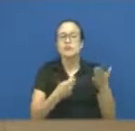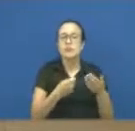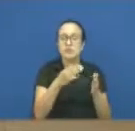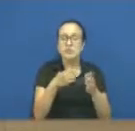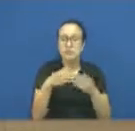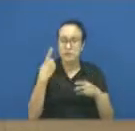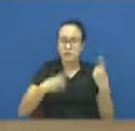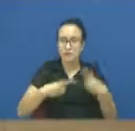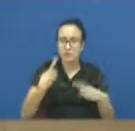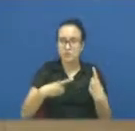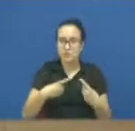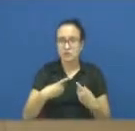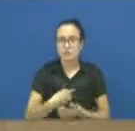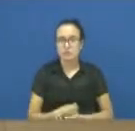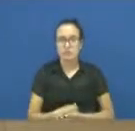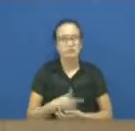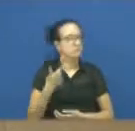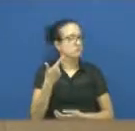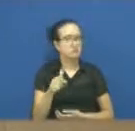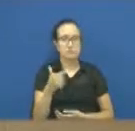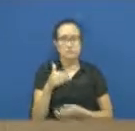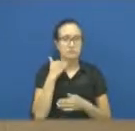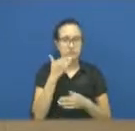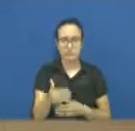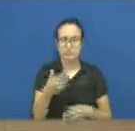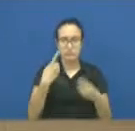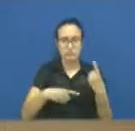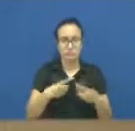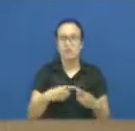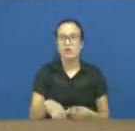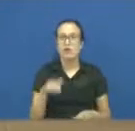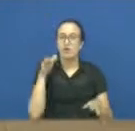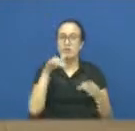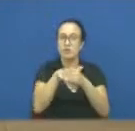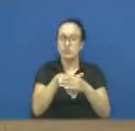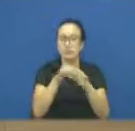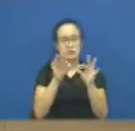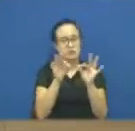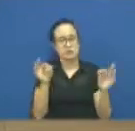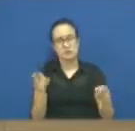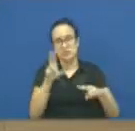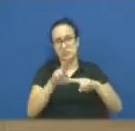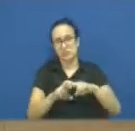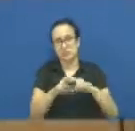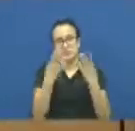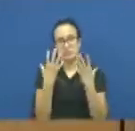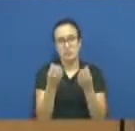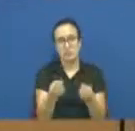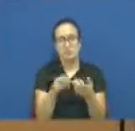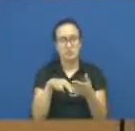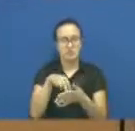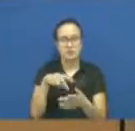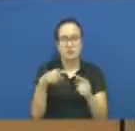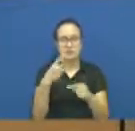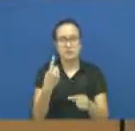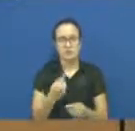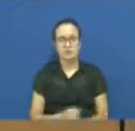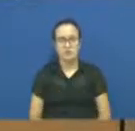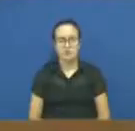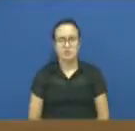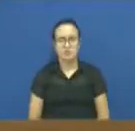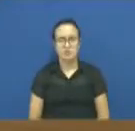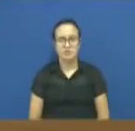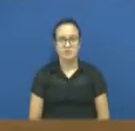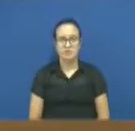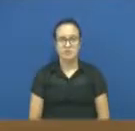discussão. Não havendo quem queira discutir, o requerimento vai à votação e a votação é simbólica. Os sentados aprovam, os de pé